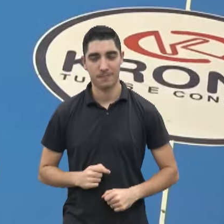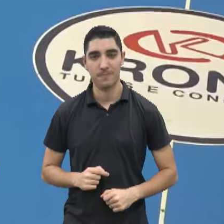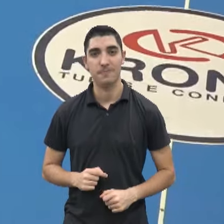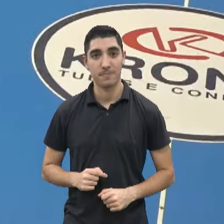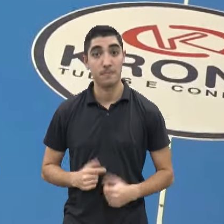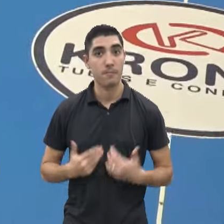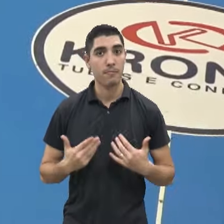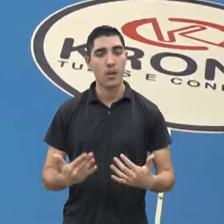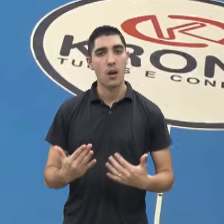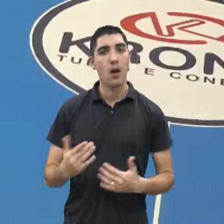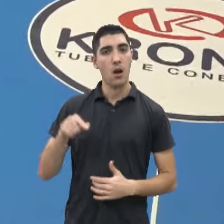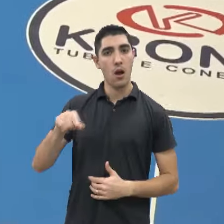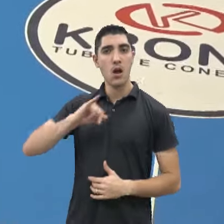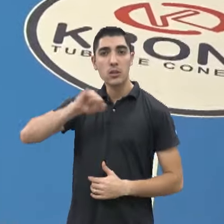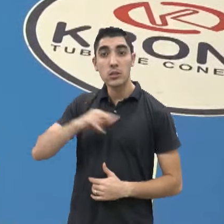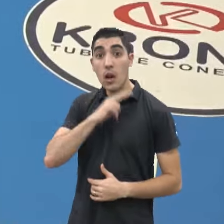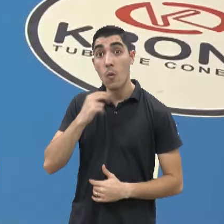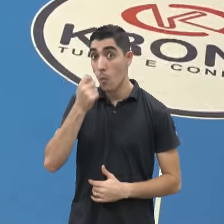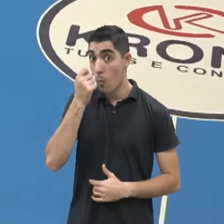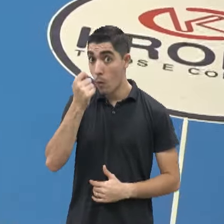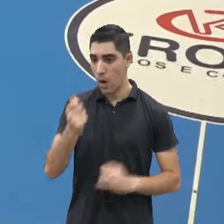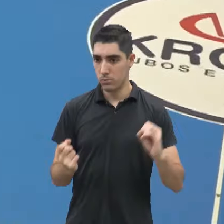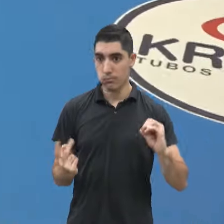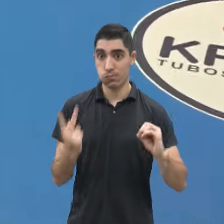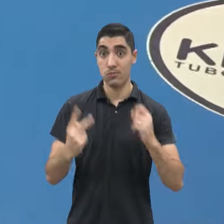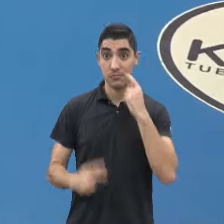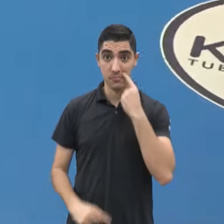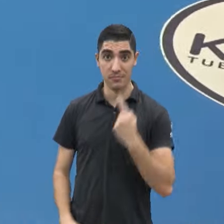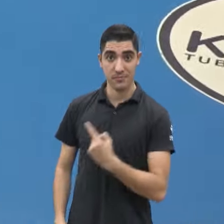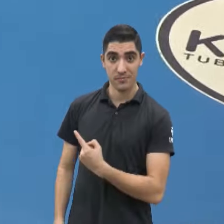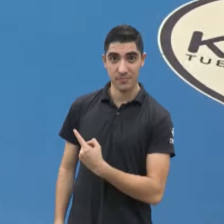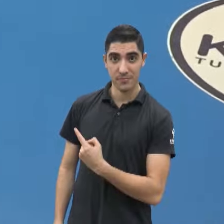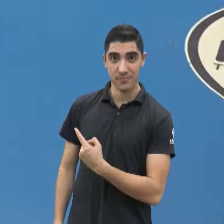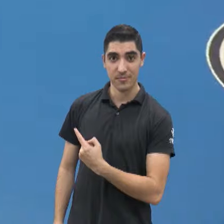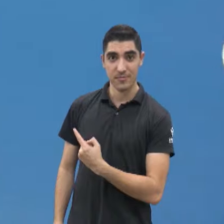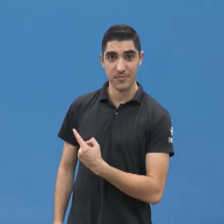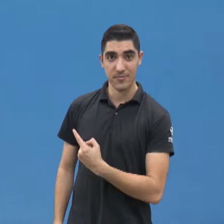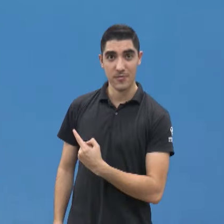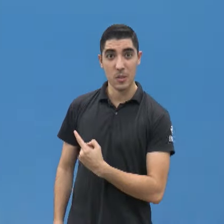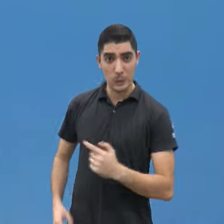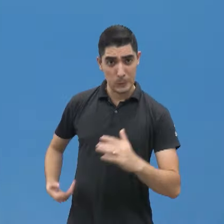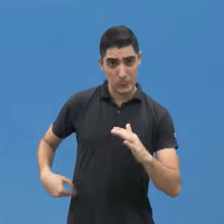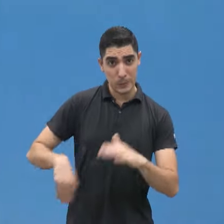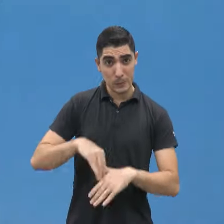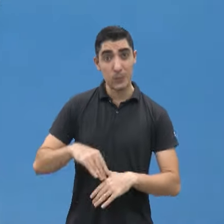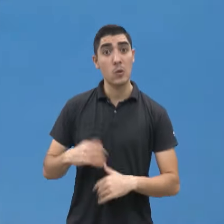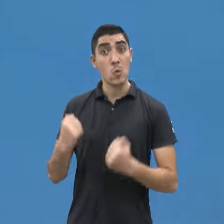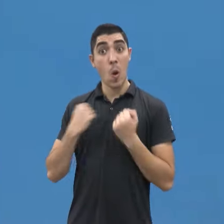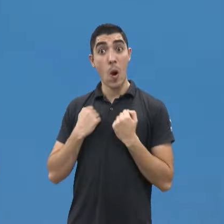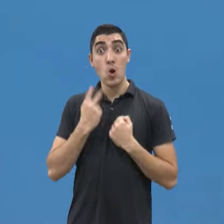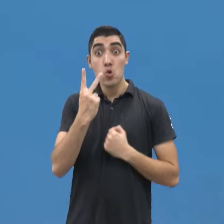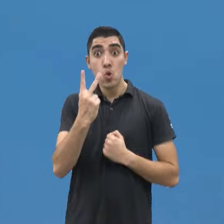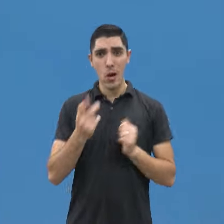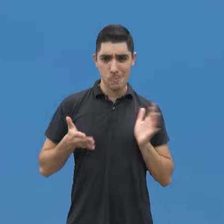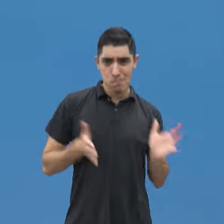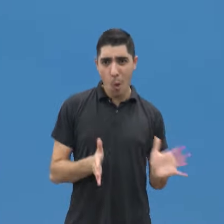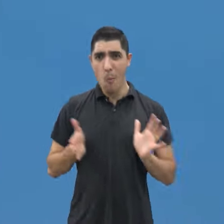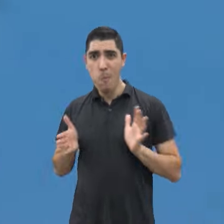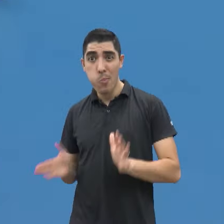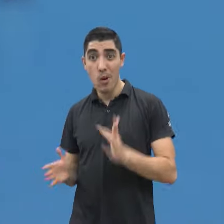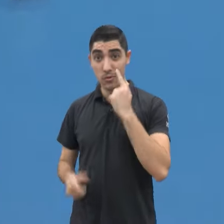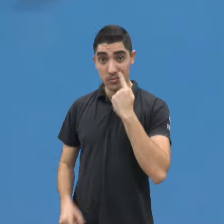primeira etapa, o Jaraguá assustou. Na troca de passes, a bola chegou de frente para Gui, que encheu o pé. Murilo Gazizi fez a defesa. Na trave,